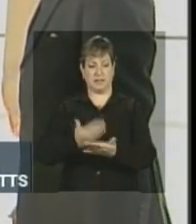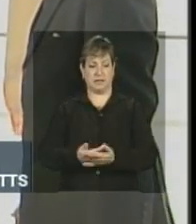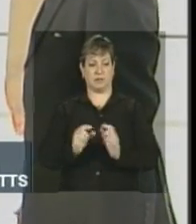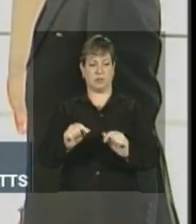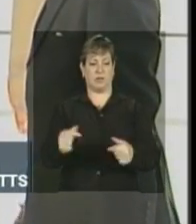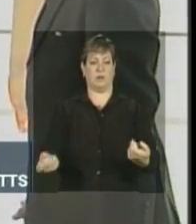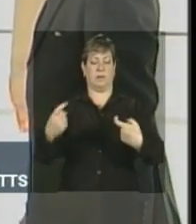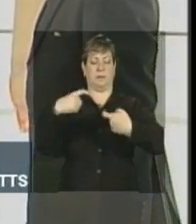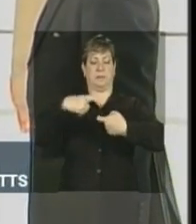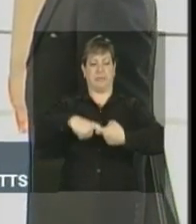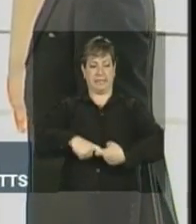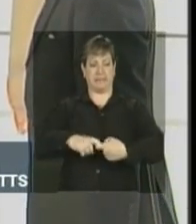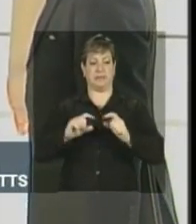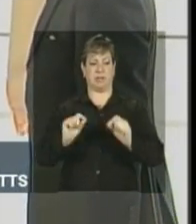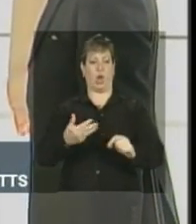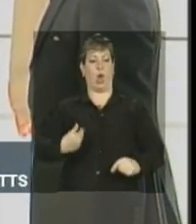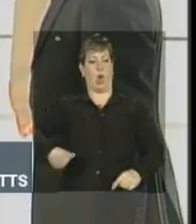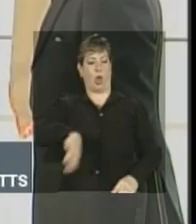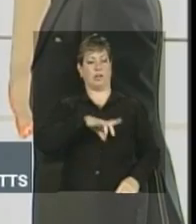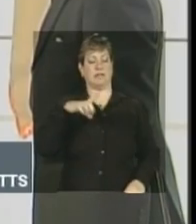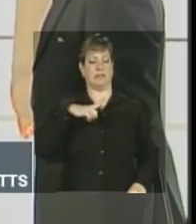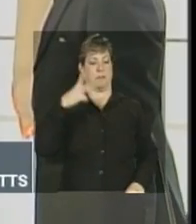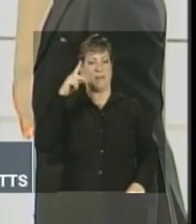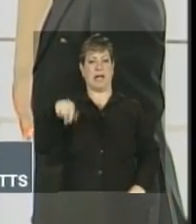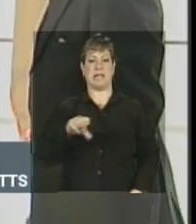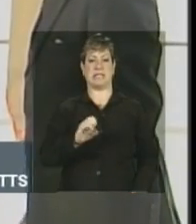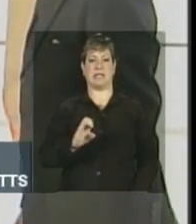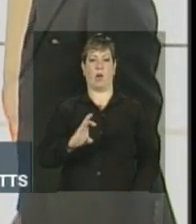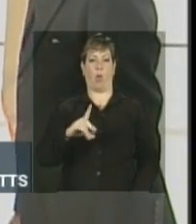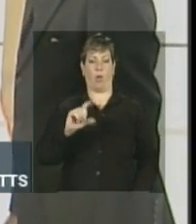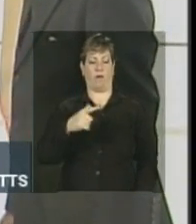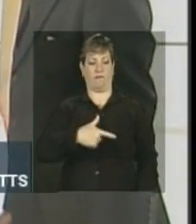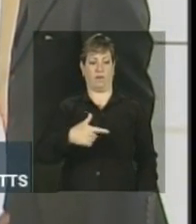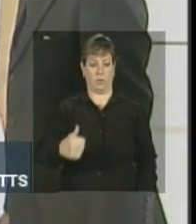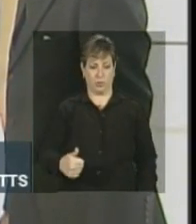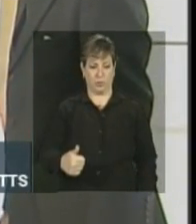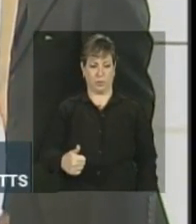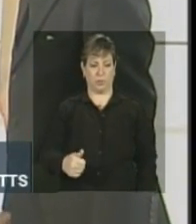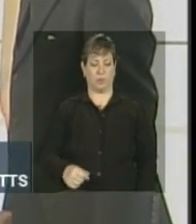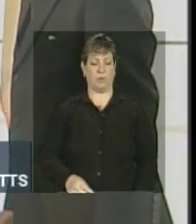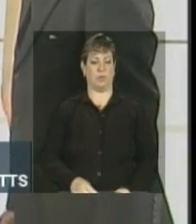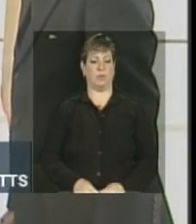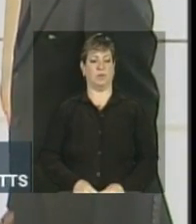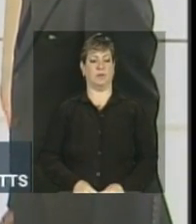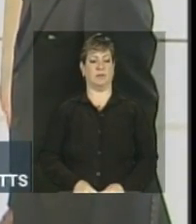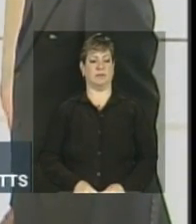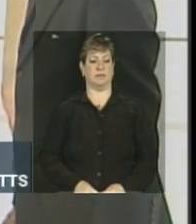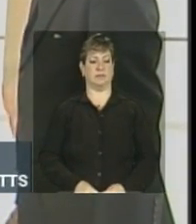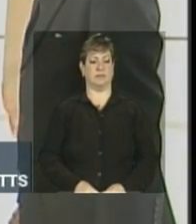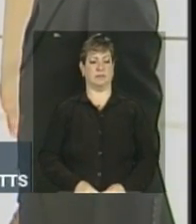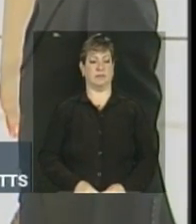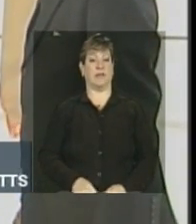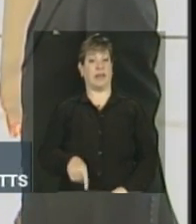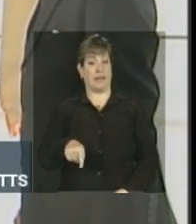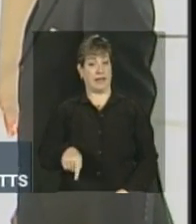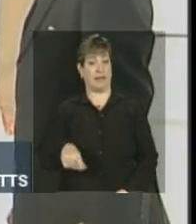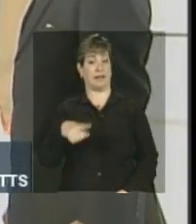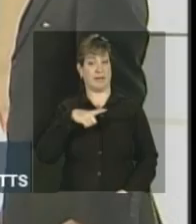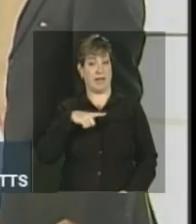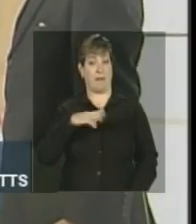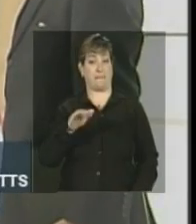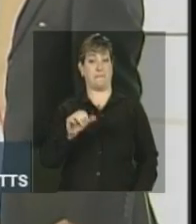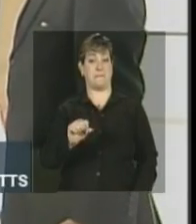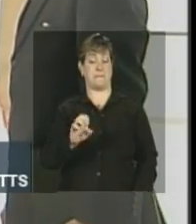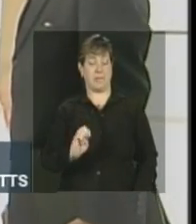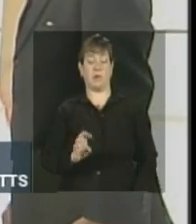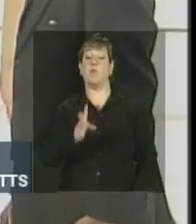a parceria que nós temos para o século XXI, and I believe that our partnership for the 21st century, ela está baseada